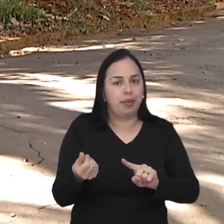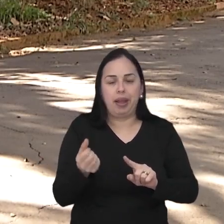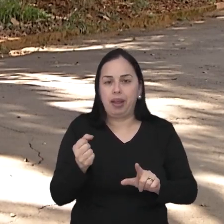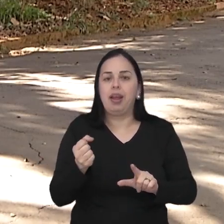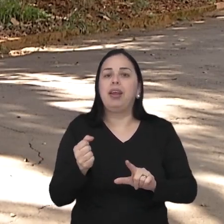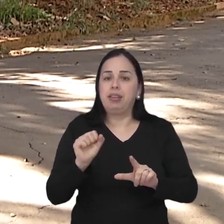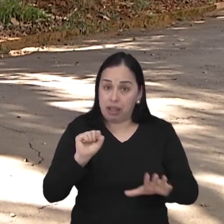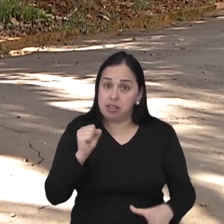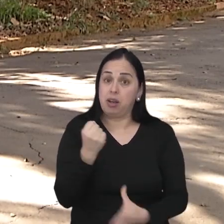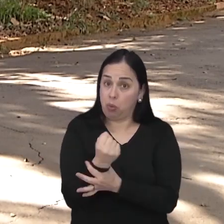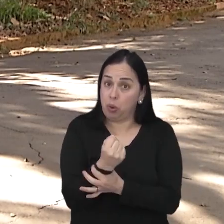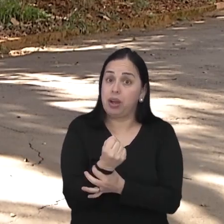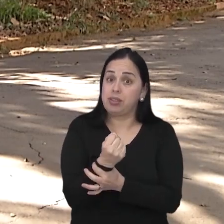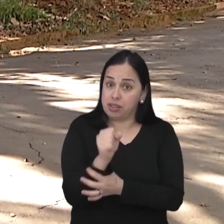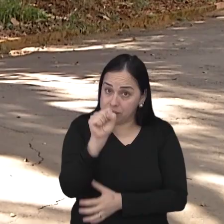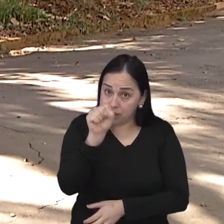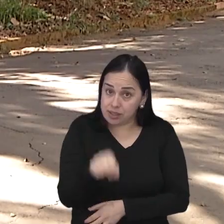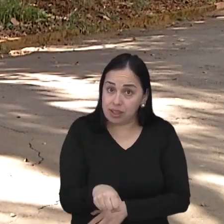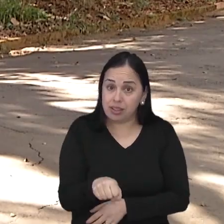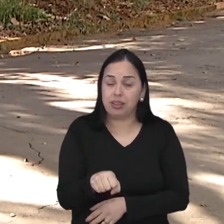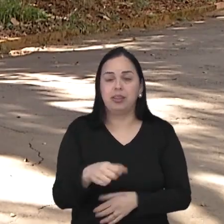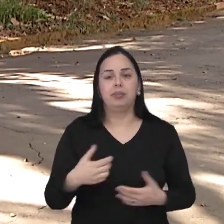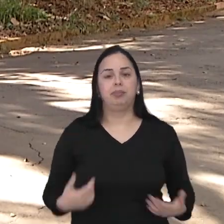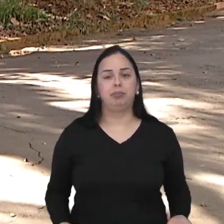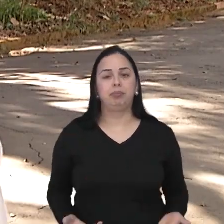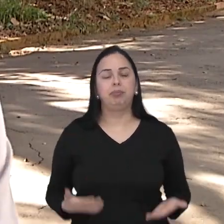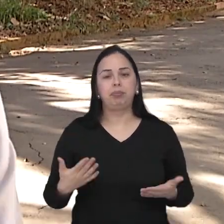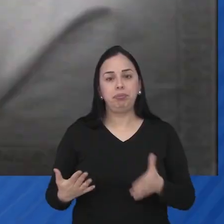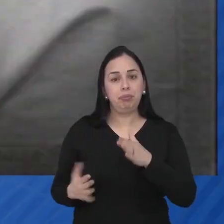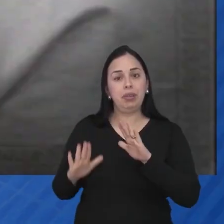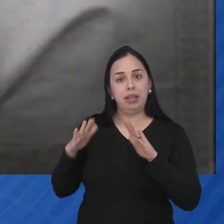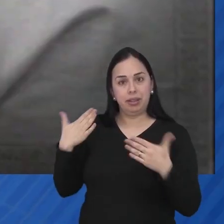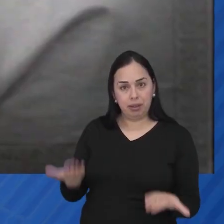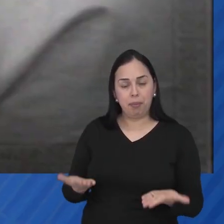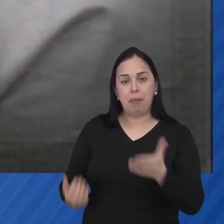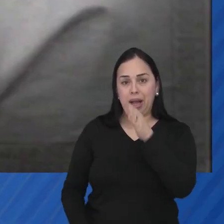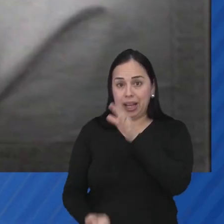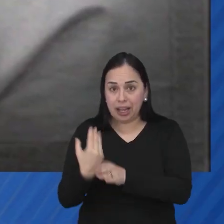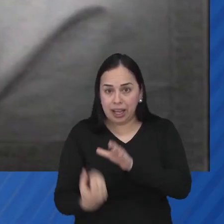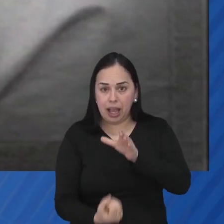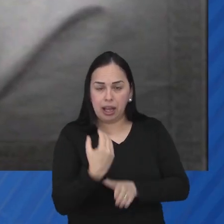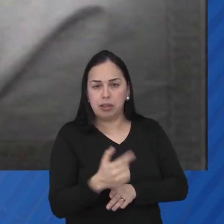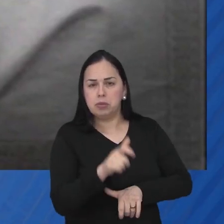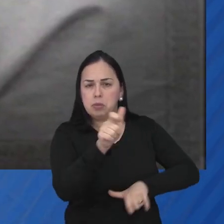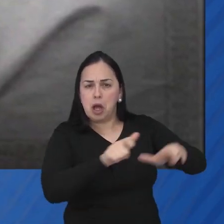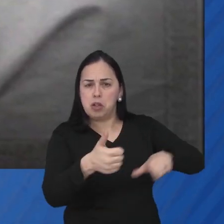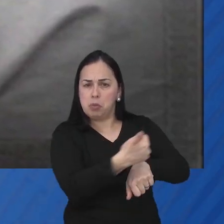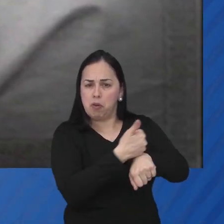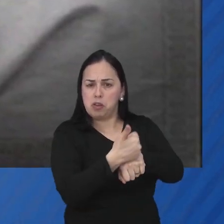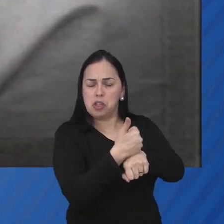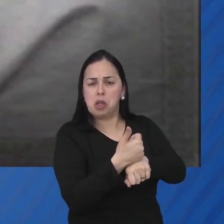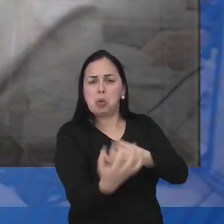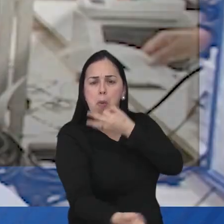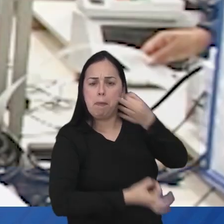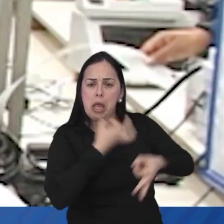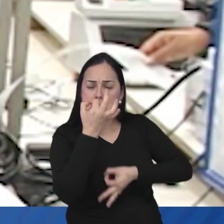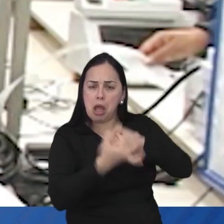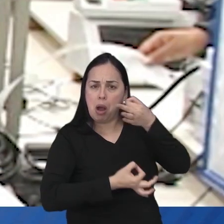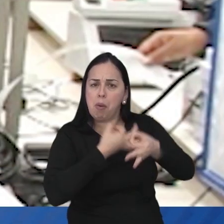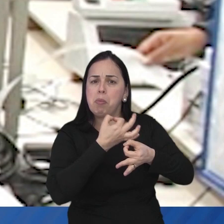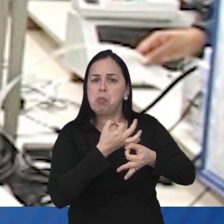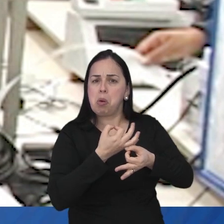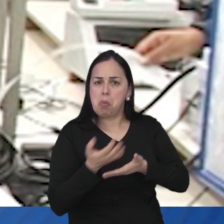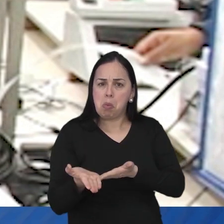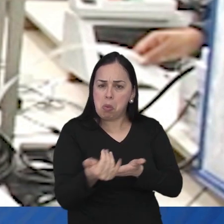instabilidade, né, ou insegurança que talvez a empresa não tivesse corrigido, né. Para a criação foram ouvidos vários especialistas, tudo